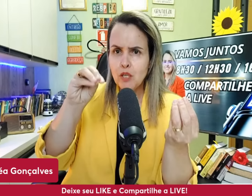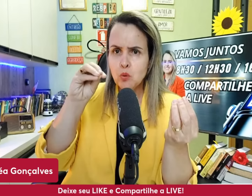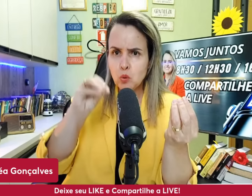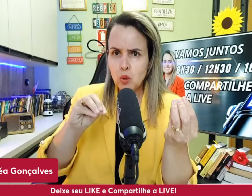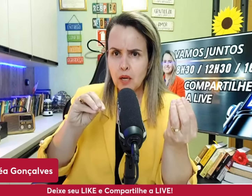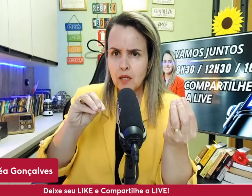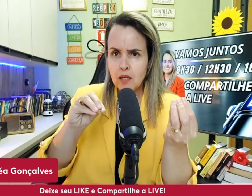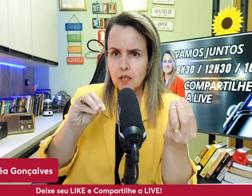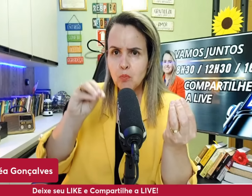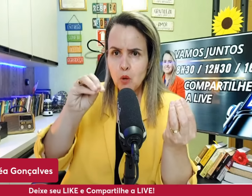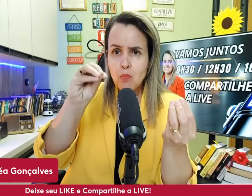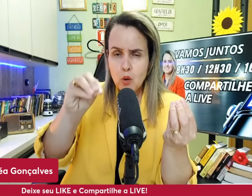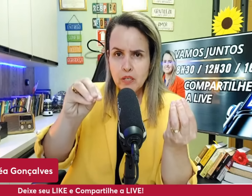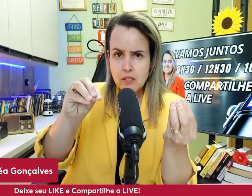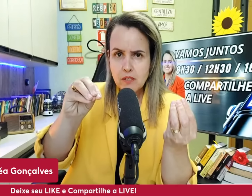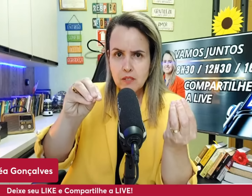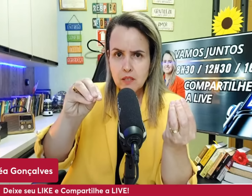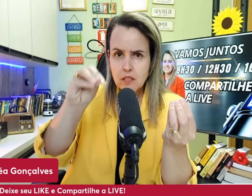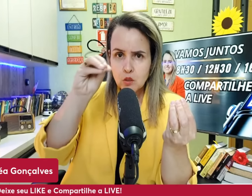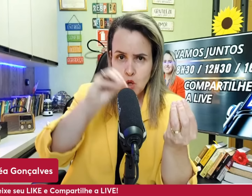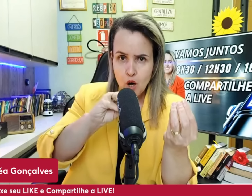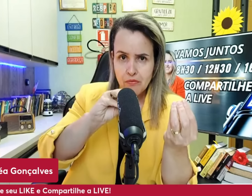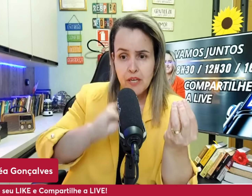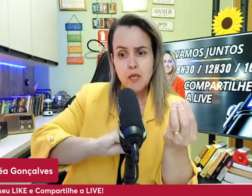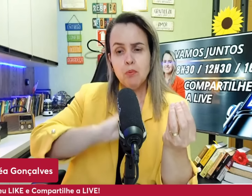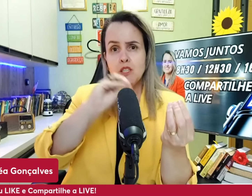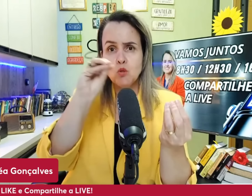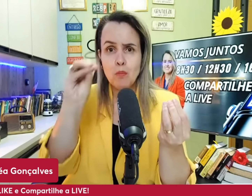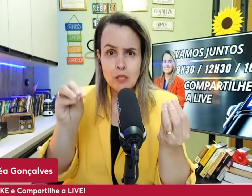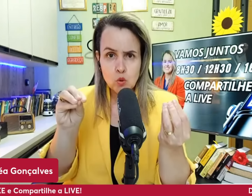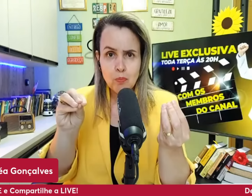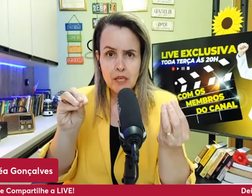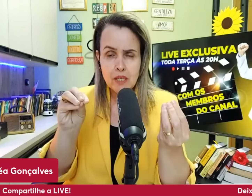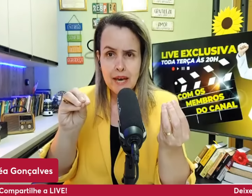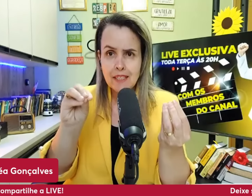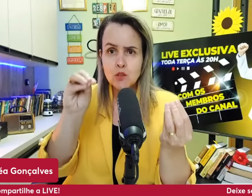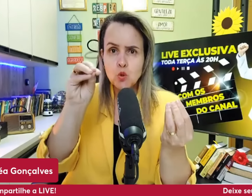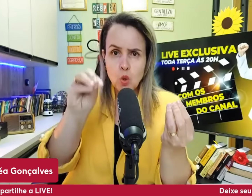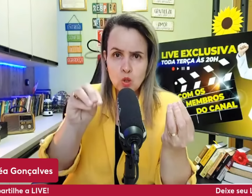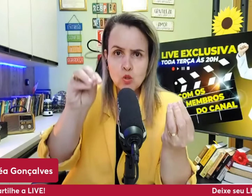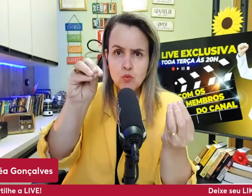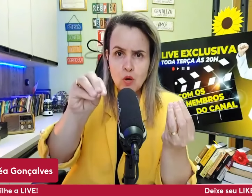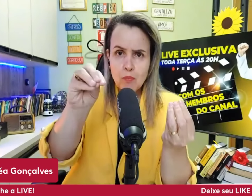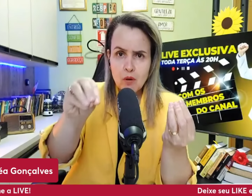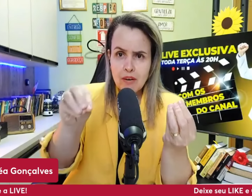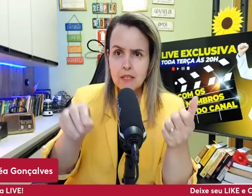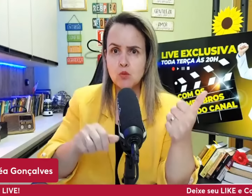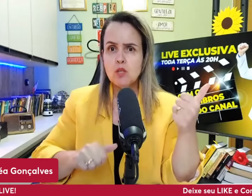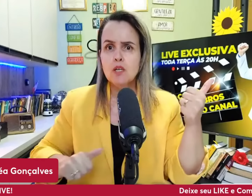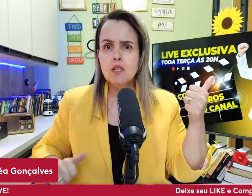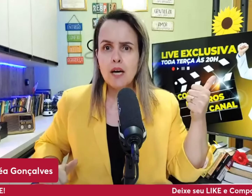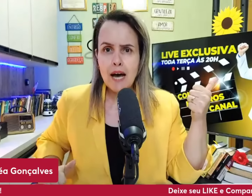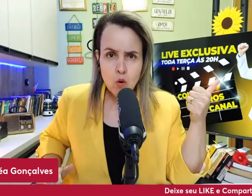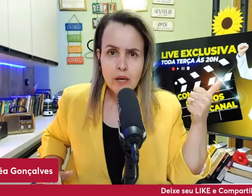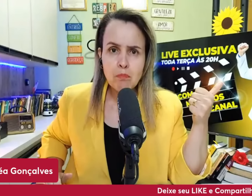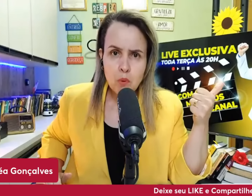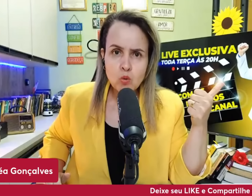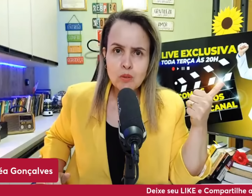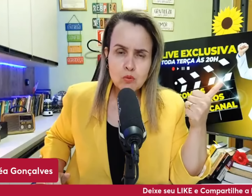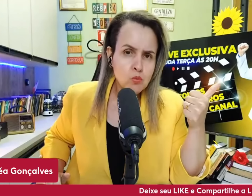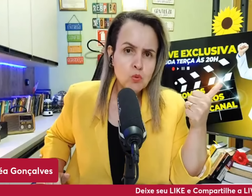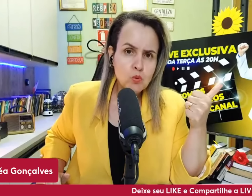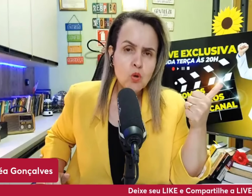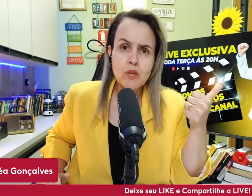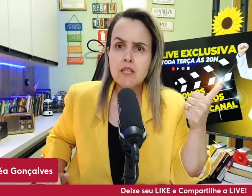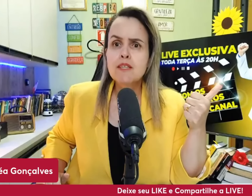que o governo Lula propôs nove aí depois entrou mais um pnl todos foram a aprovados agora a